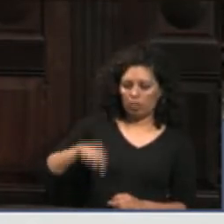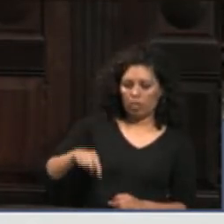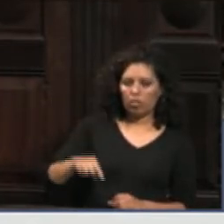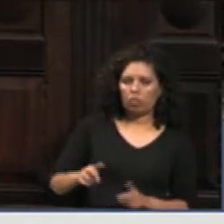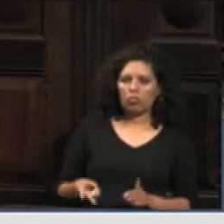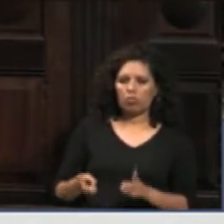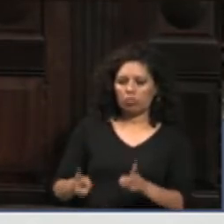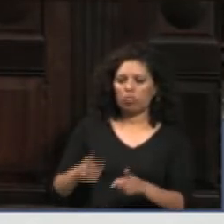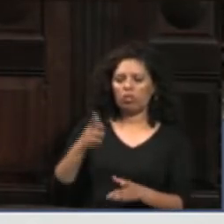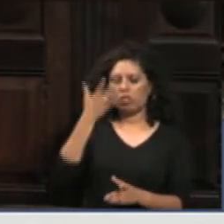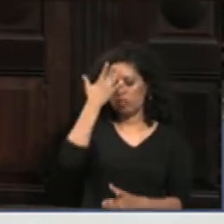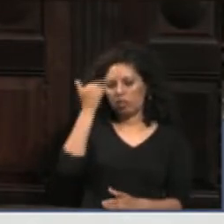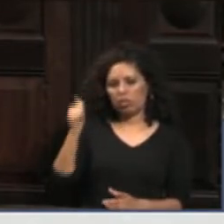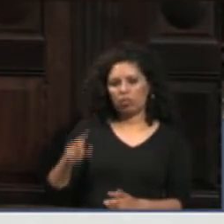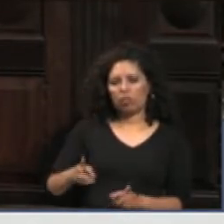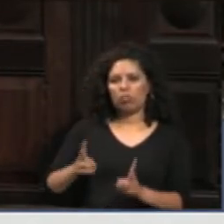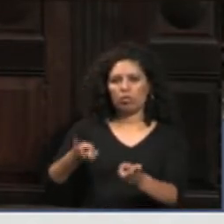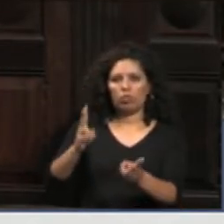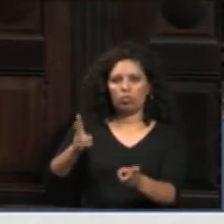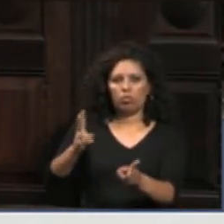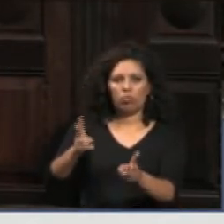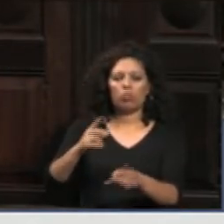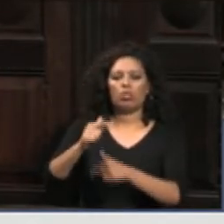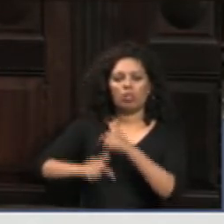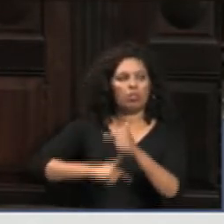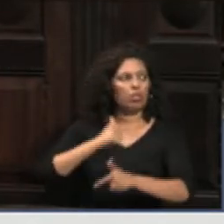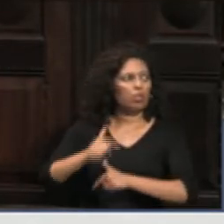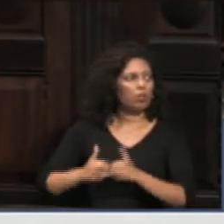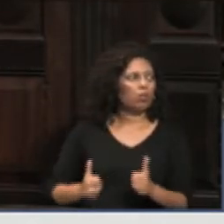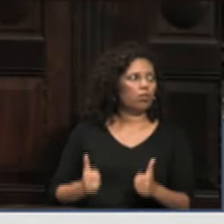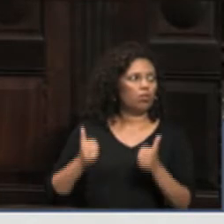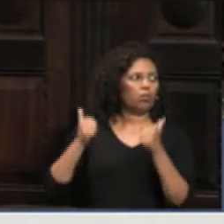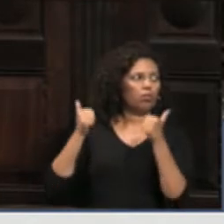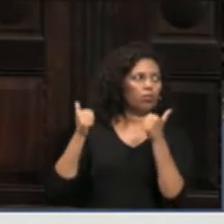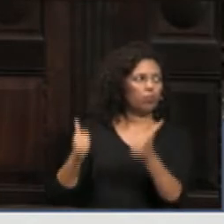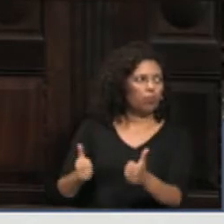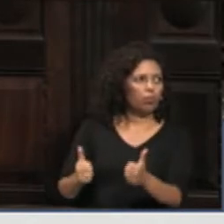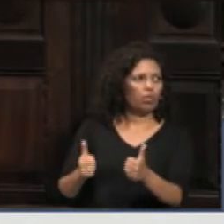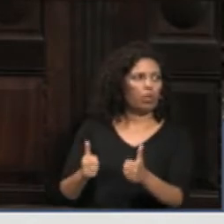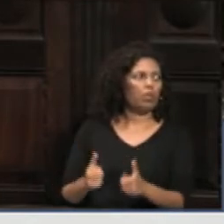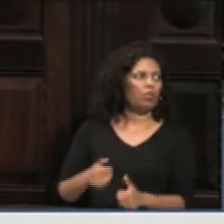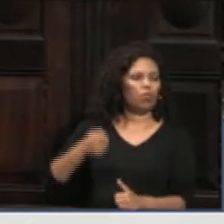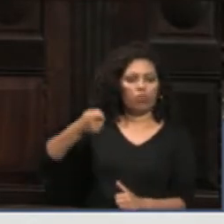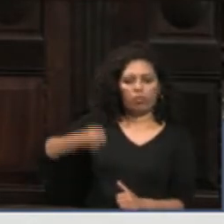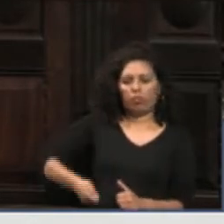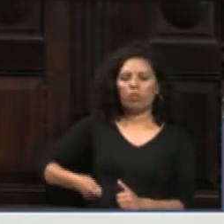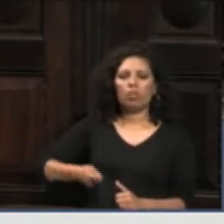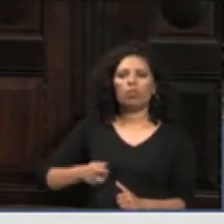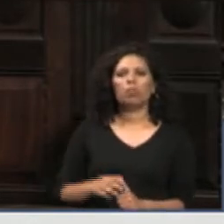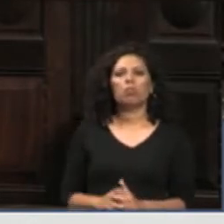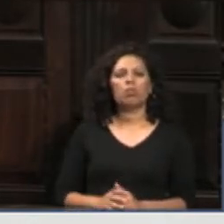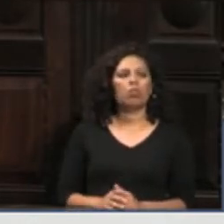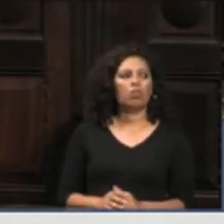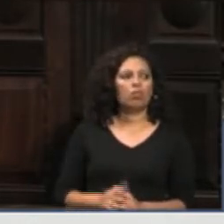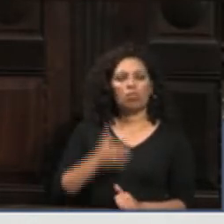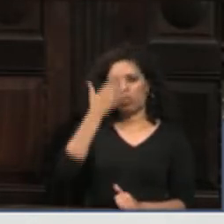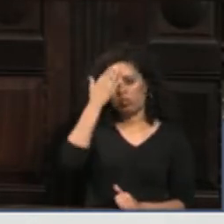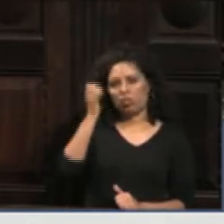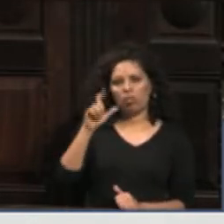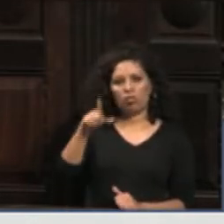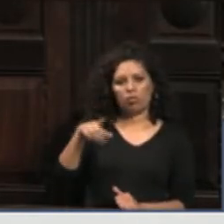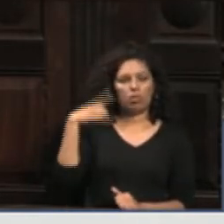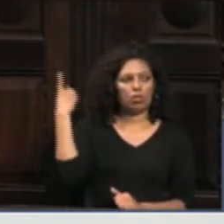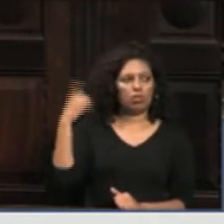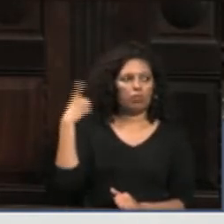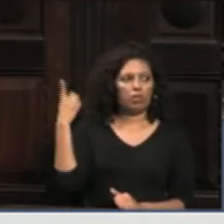que brilhará de forma intensa com suas propostas e firmes convicções. Vossa Excelência, eu já